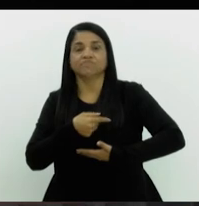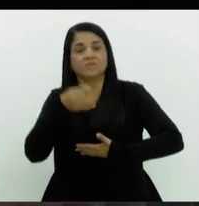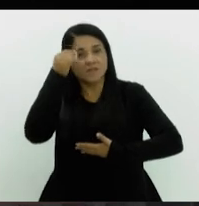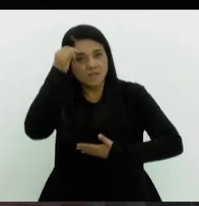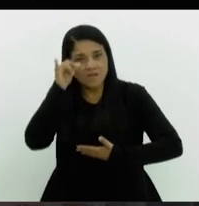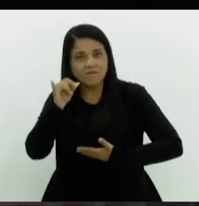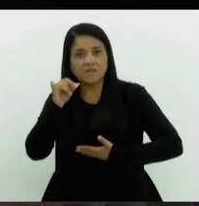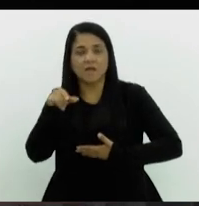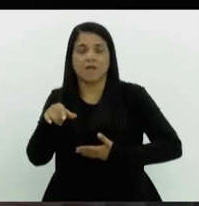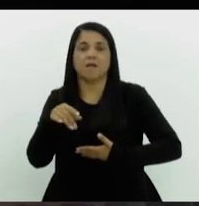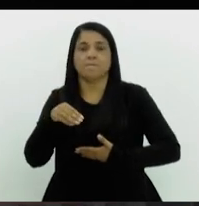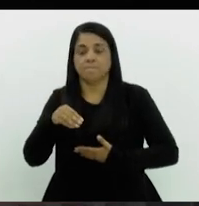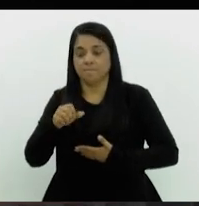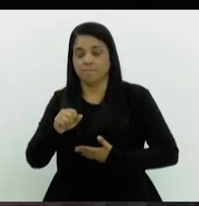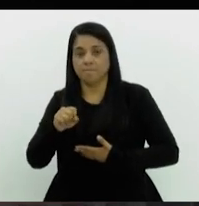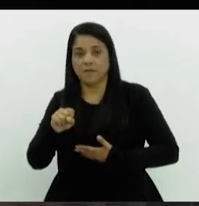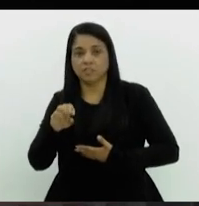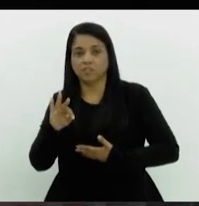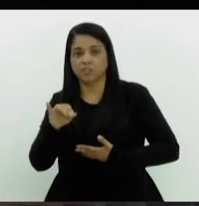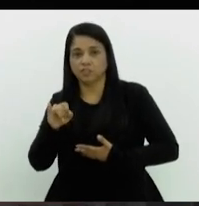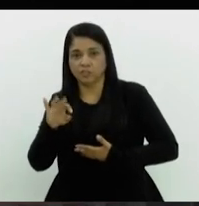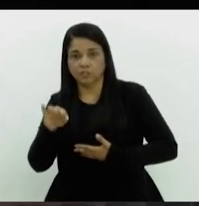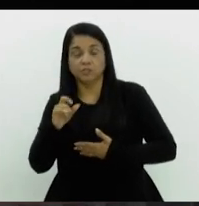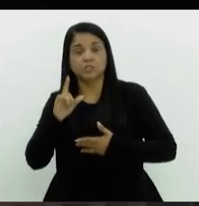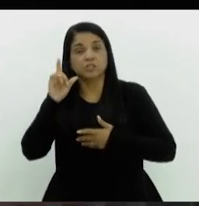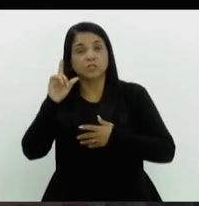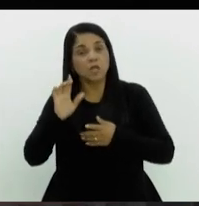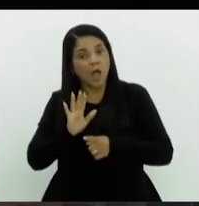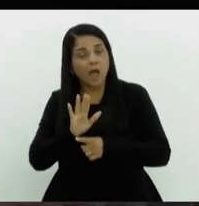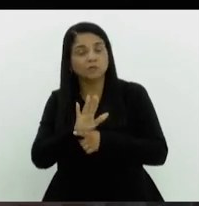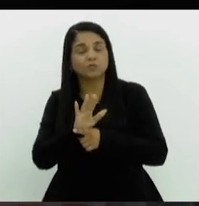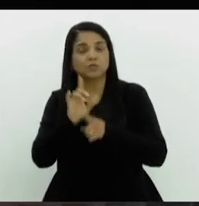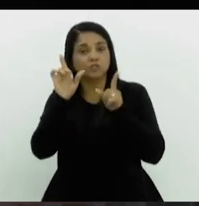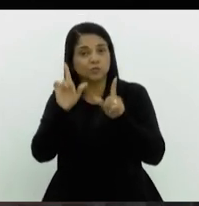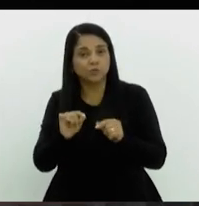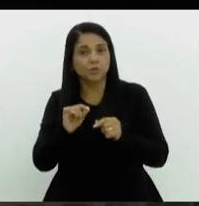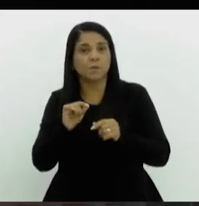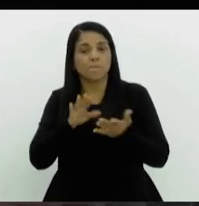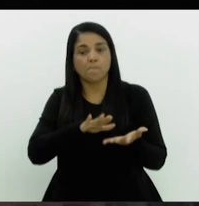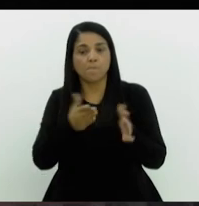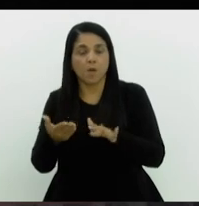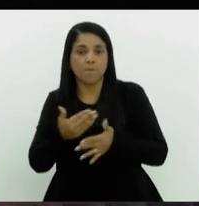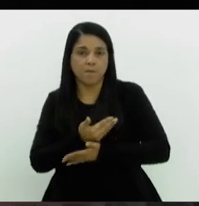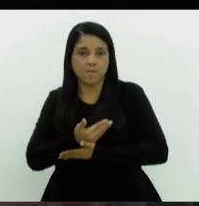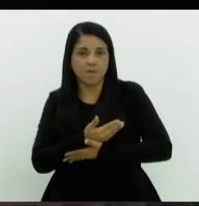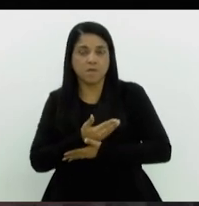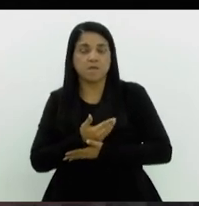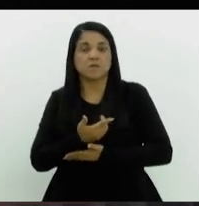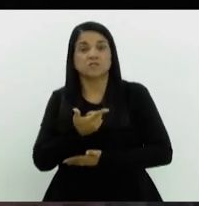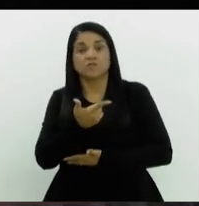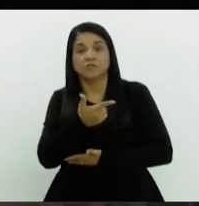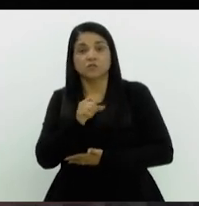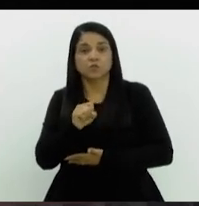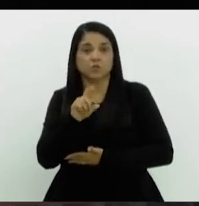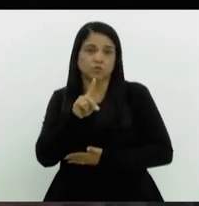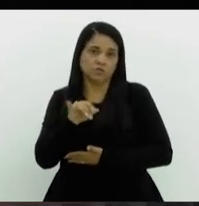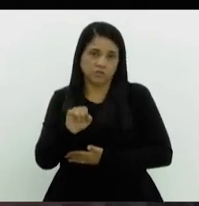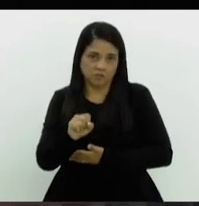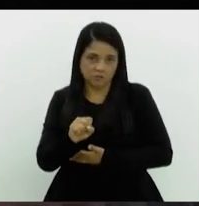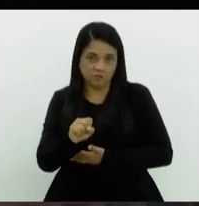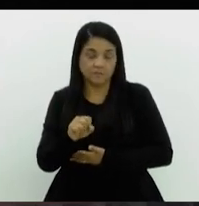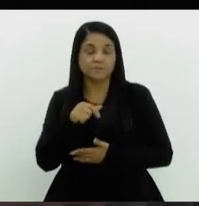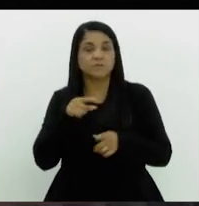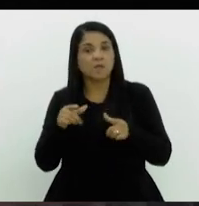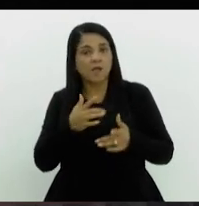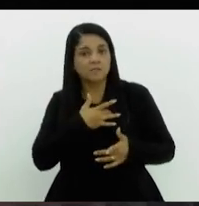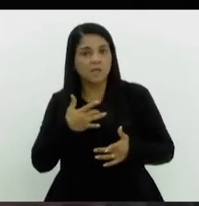a mastite, contribui para a redução da mortalidade de bebês menores de 28 dias, enfim, aumenta a